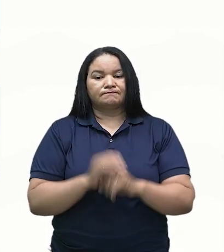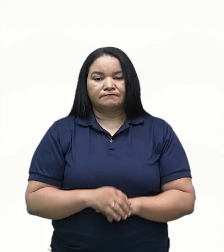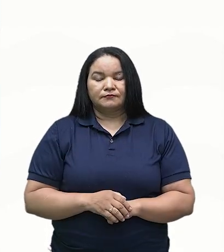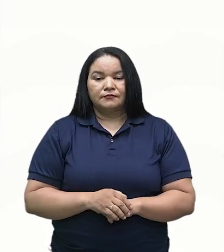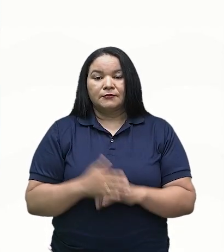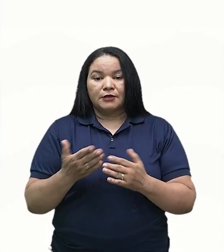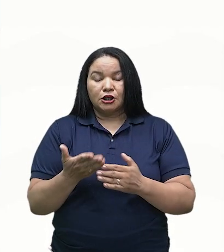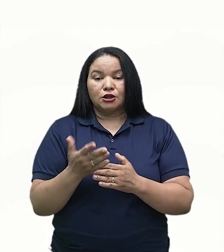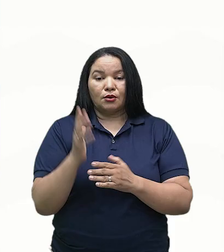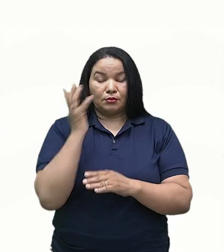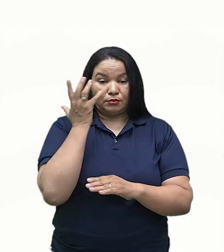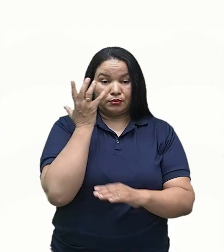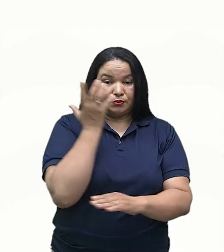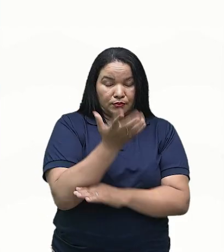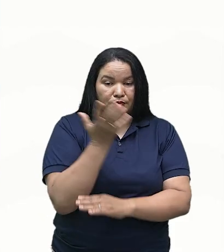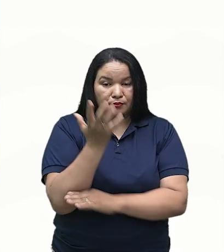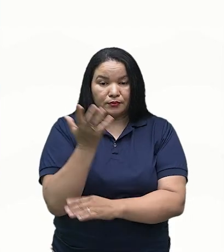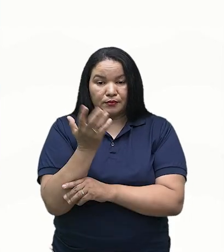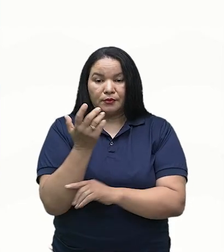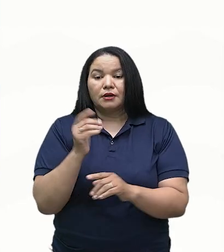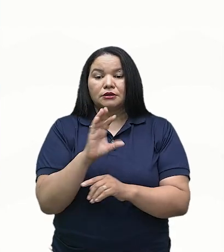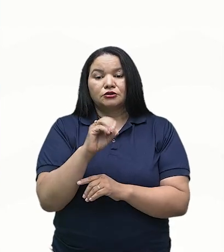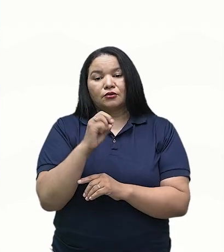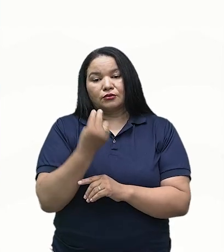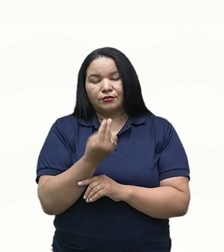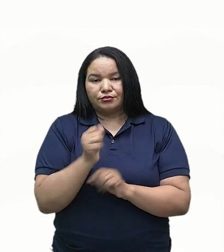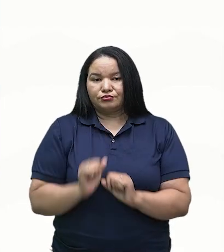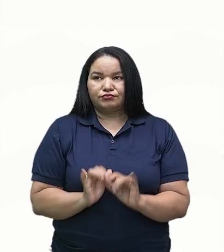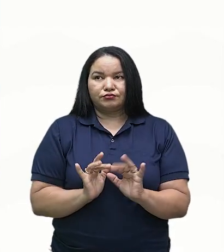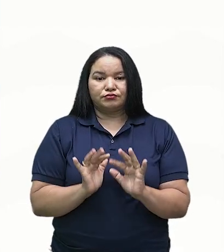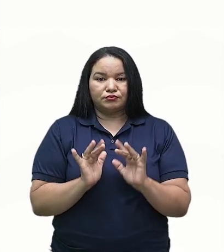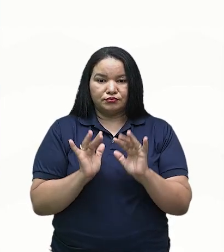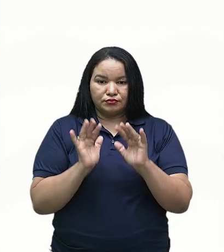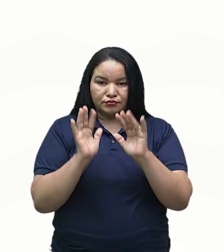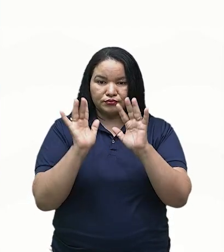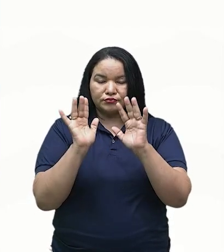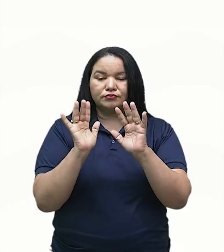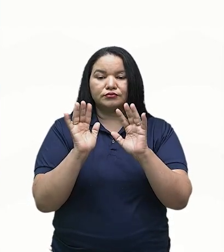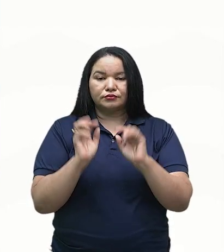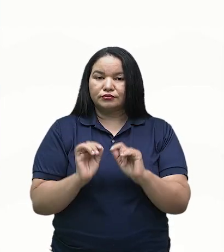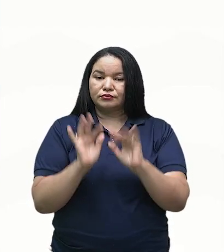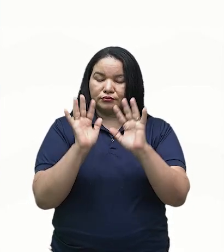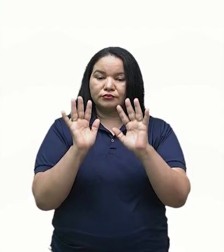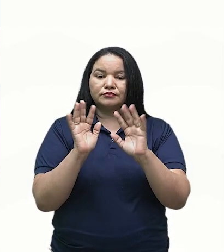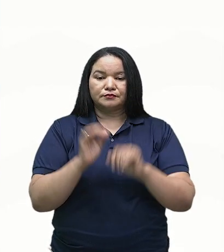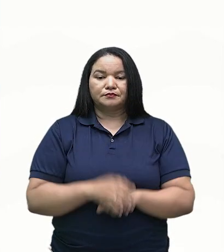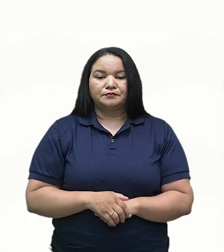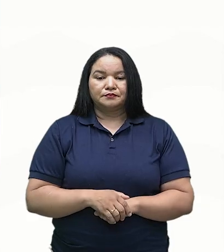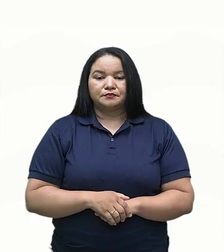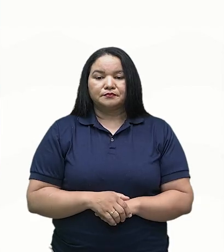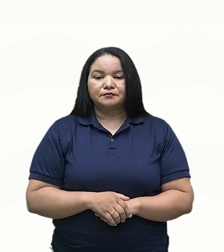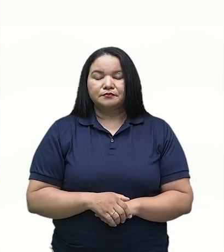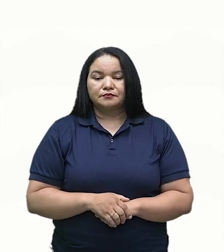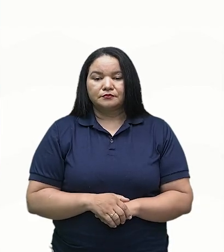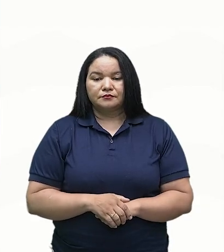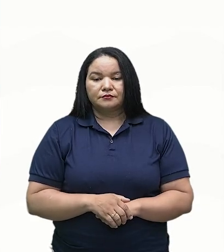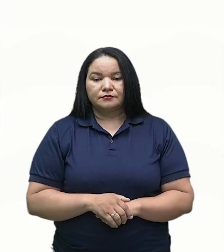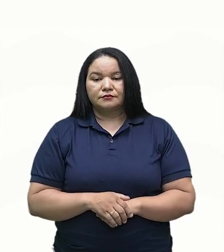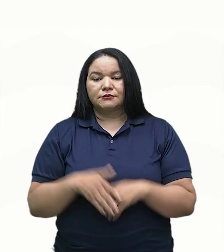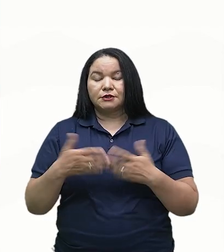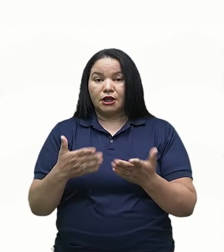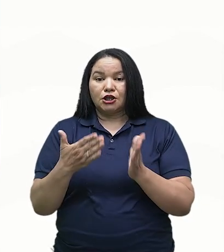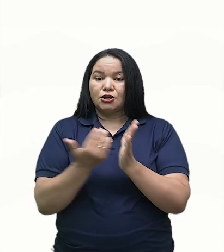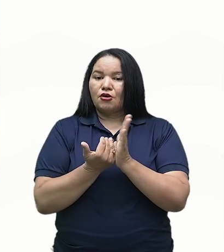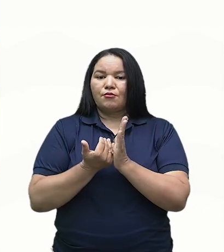esse desmatamento ele vai liberar o carbono armazenado na vegetação, que foi o que eu acabei de explicar para vocês. E